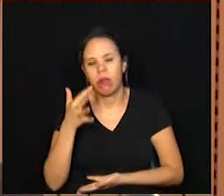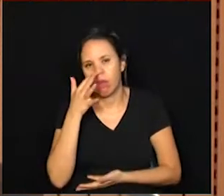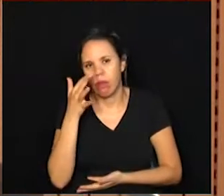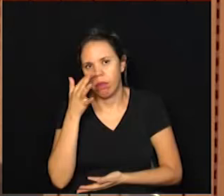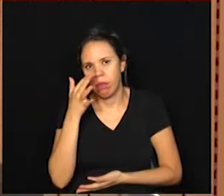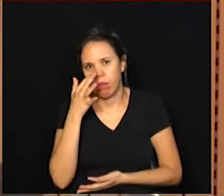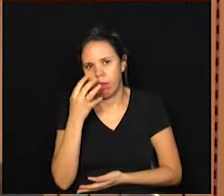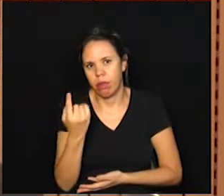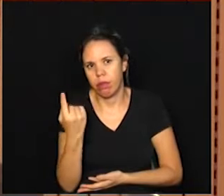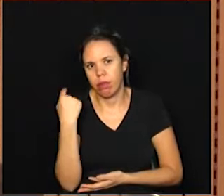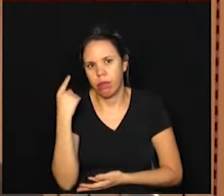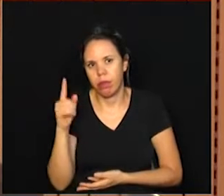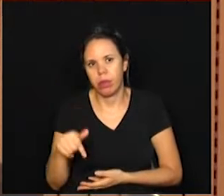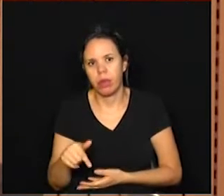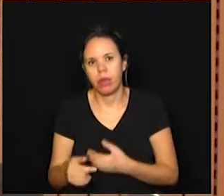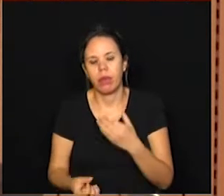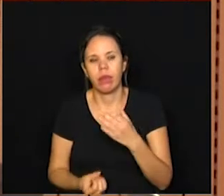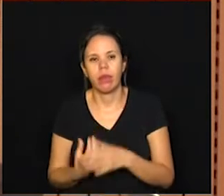admiração. Ele